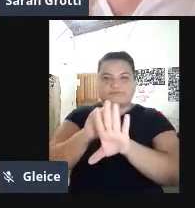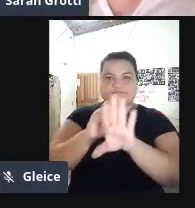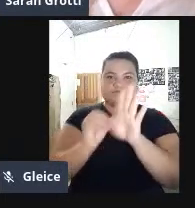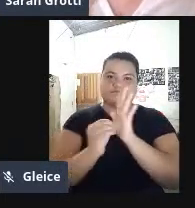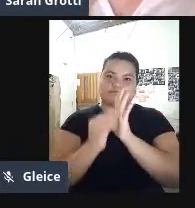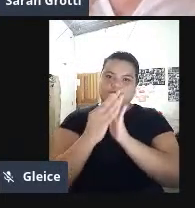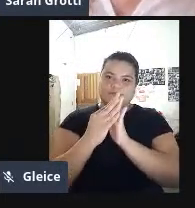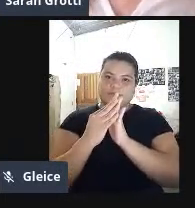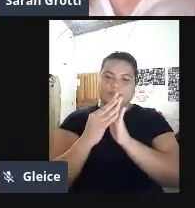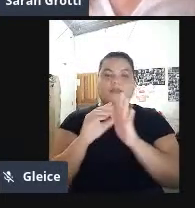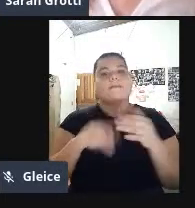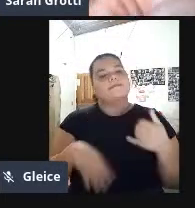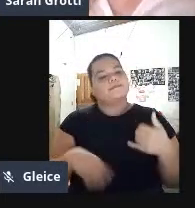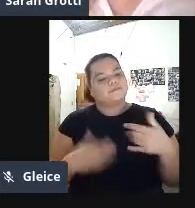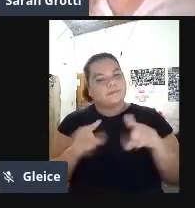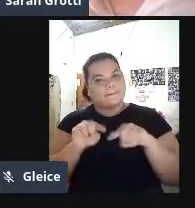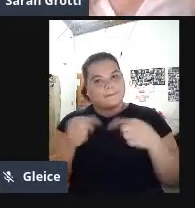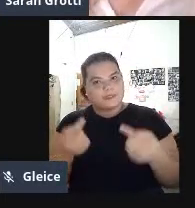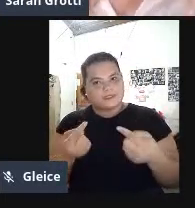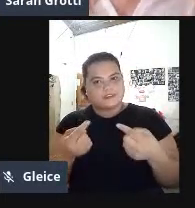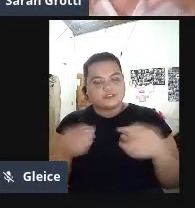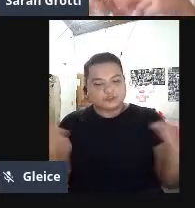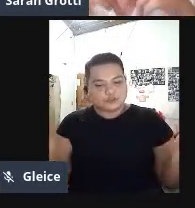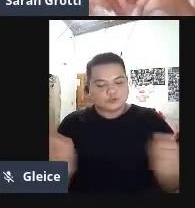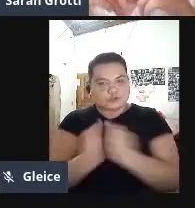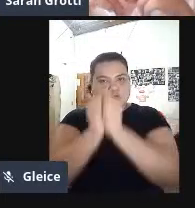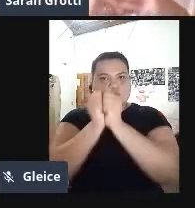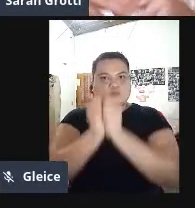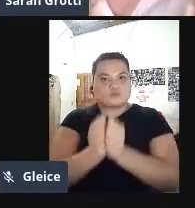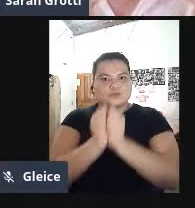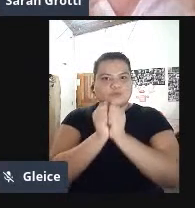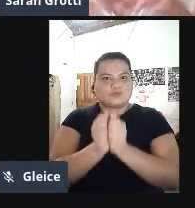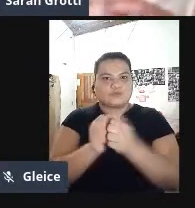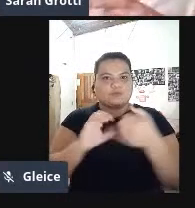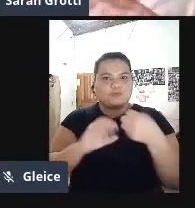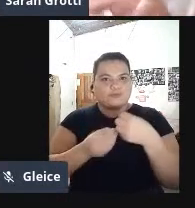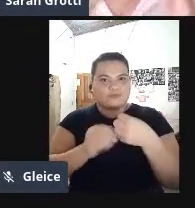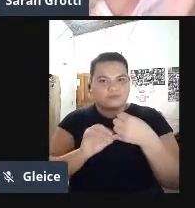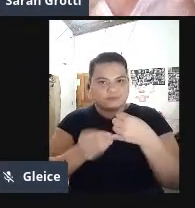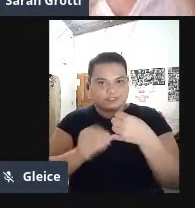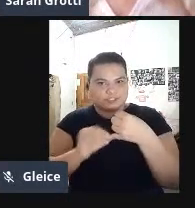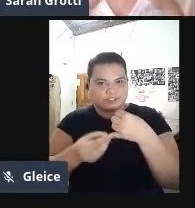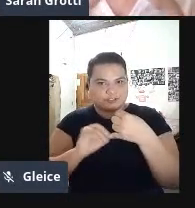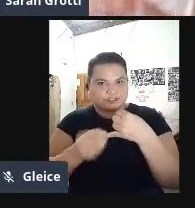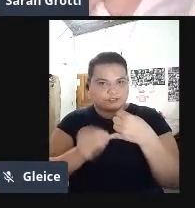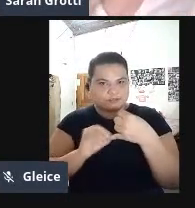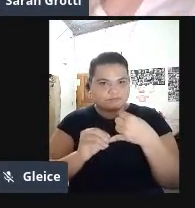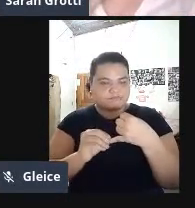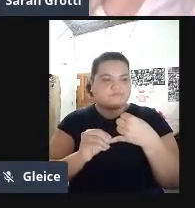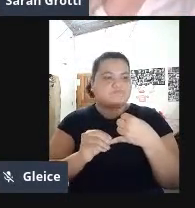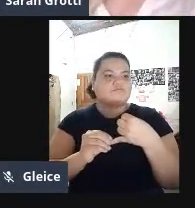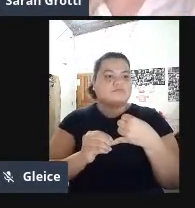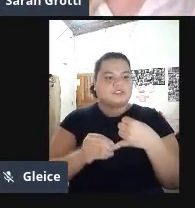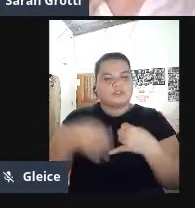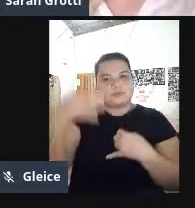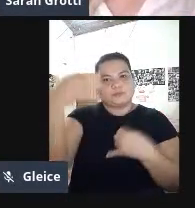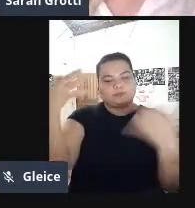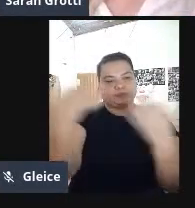pobre em metionina, coisa que o arroz tem. Não sei se vocês estão conseguindo raciocinar, um completando o